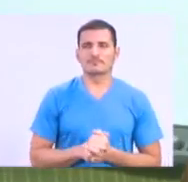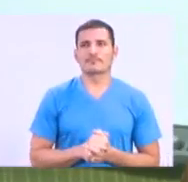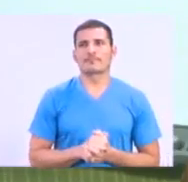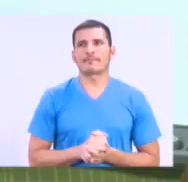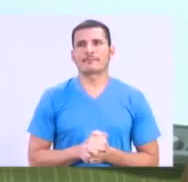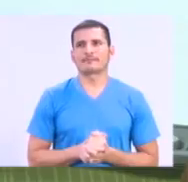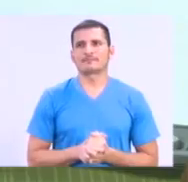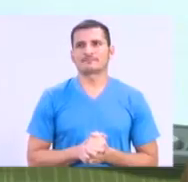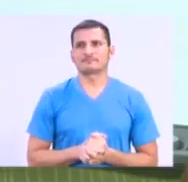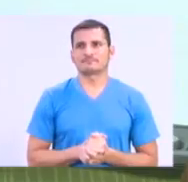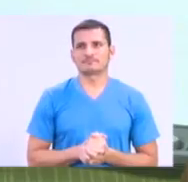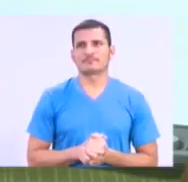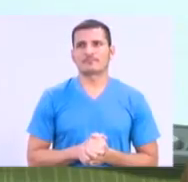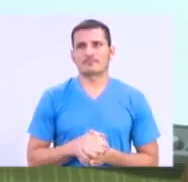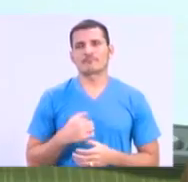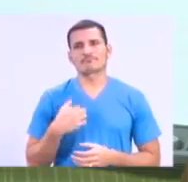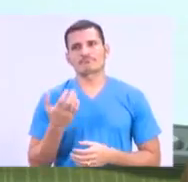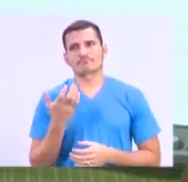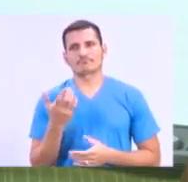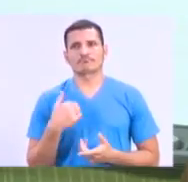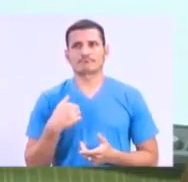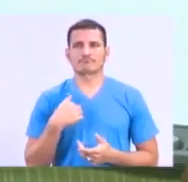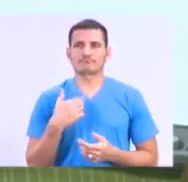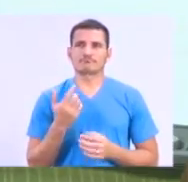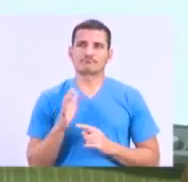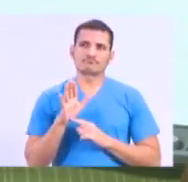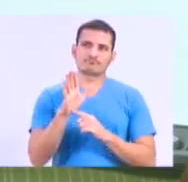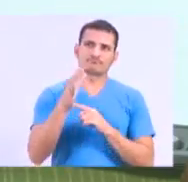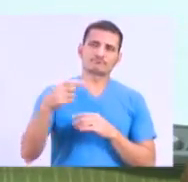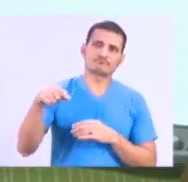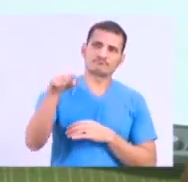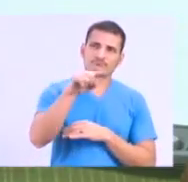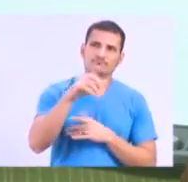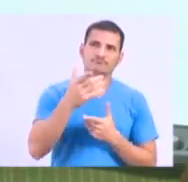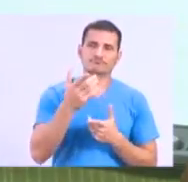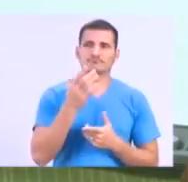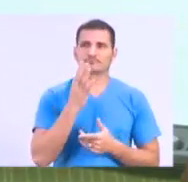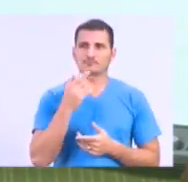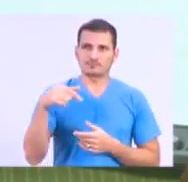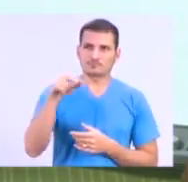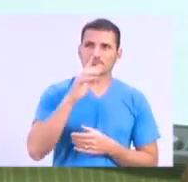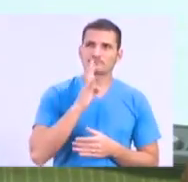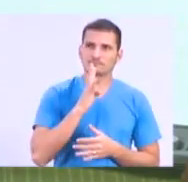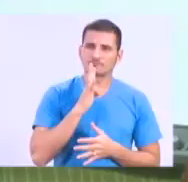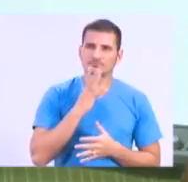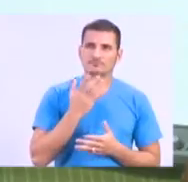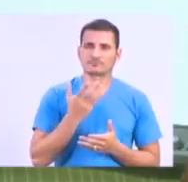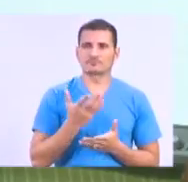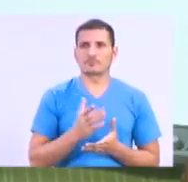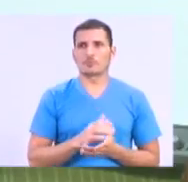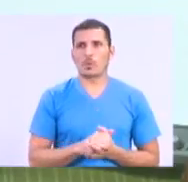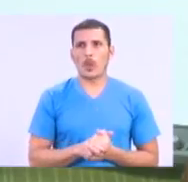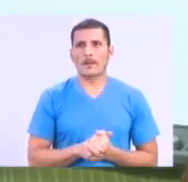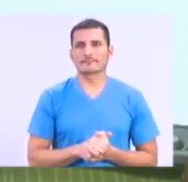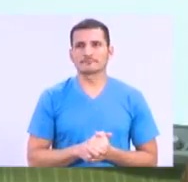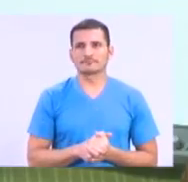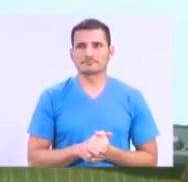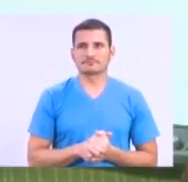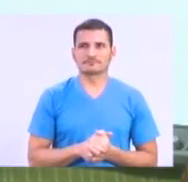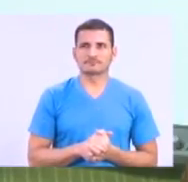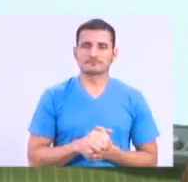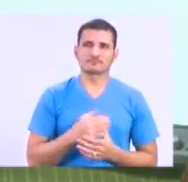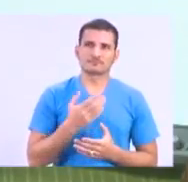tenha plantado uma sementinha em vocês para que vocês conheçam, passem a